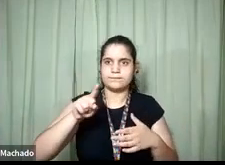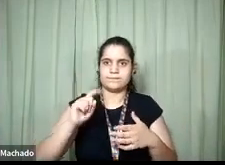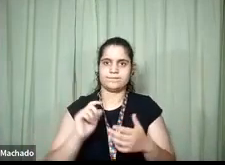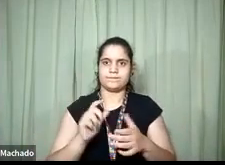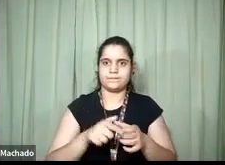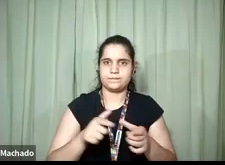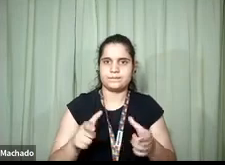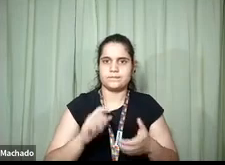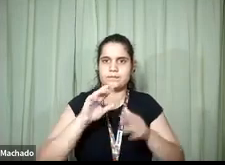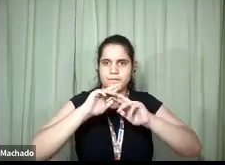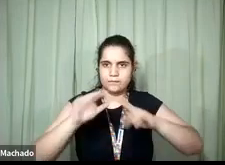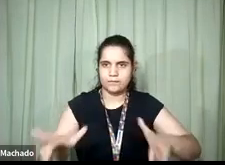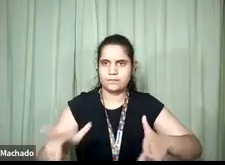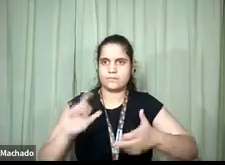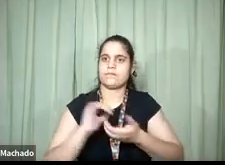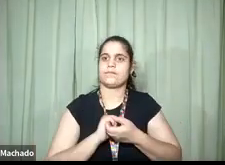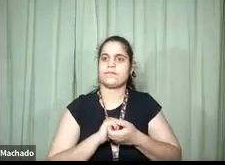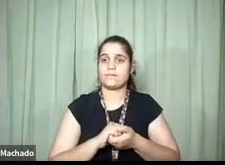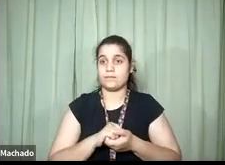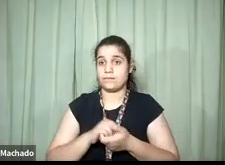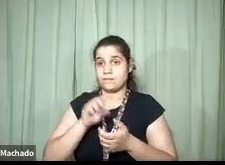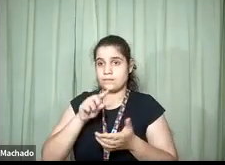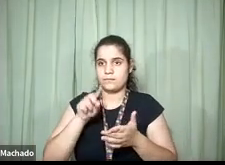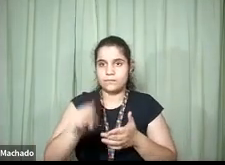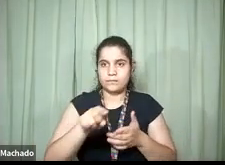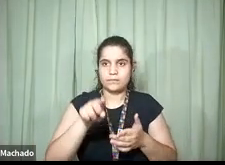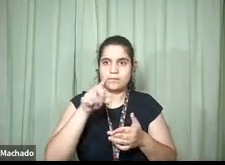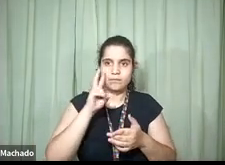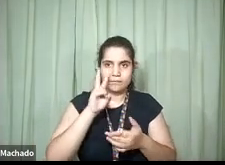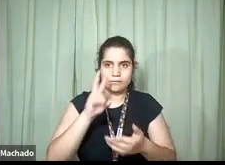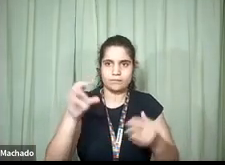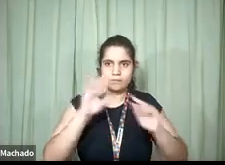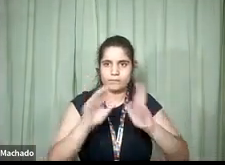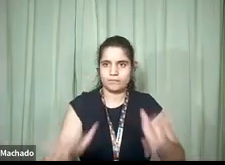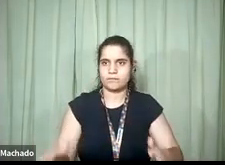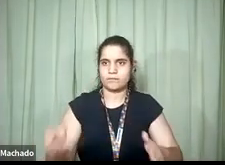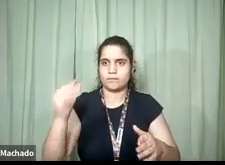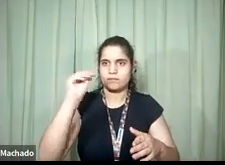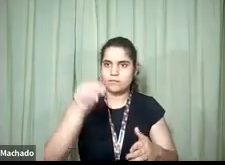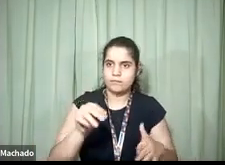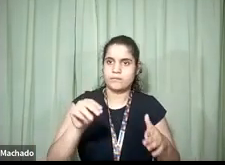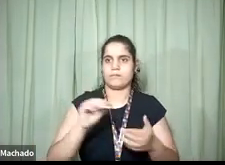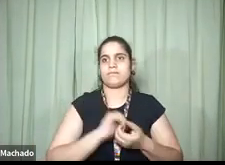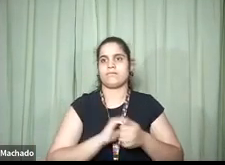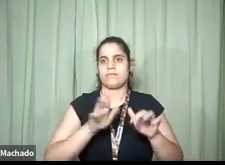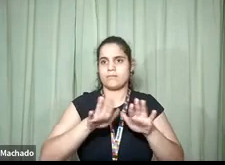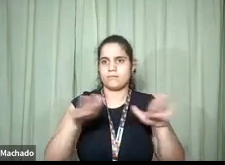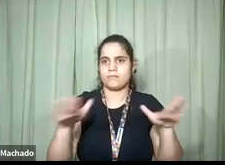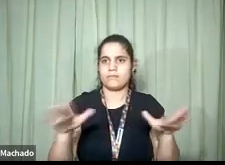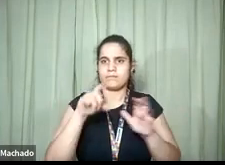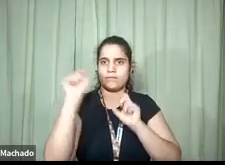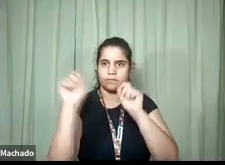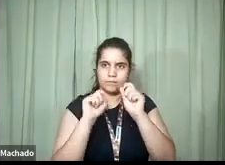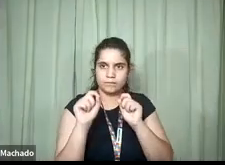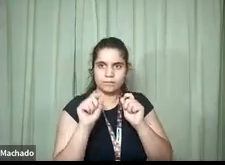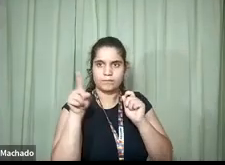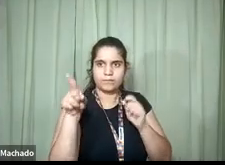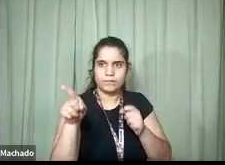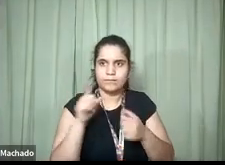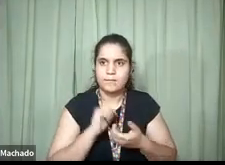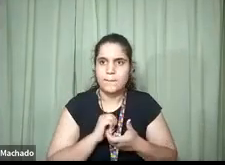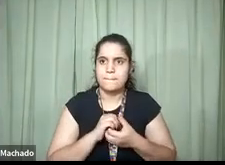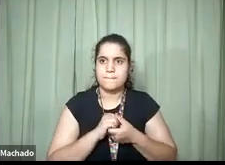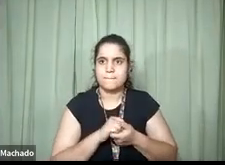maneira diferente, do seu ponto de vista diferente, dentro da sua realidade, o que ela passa ali